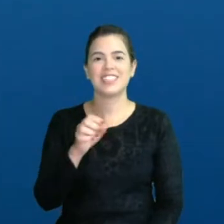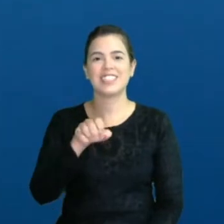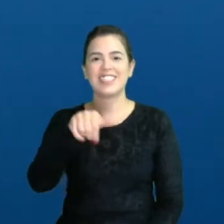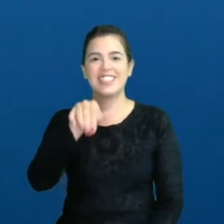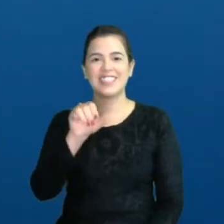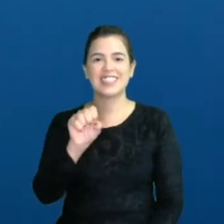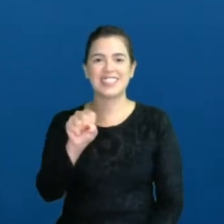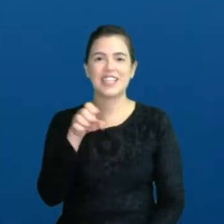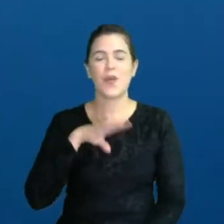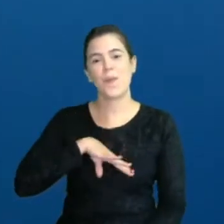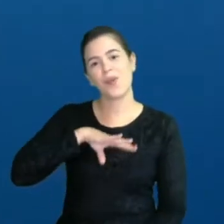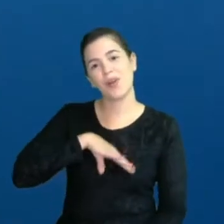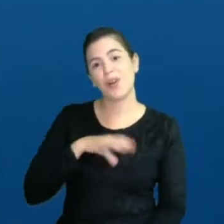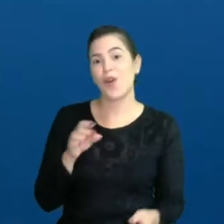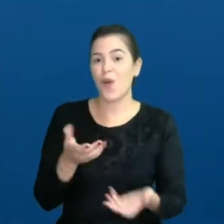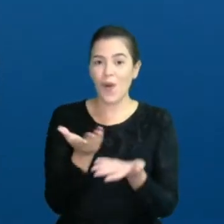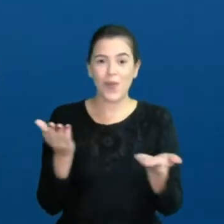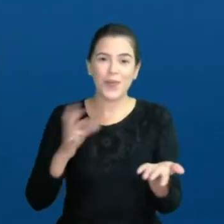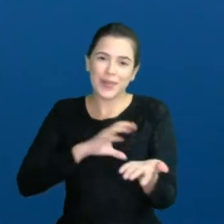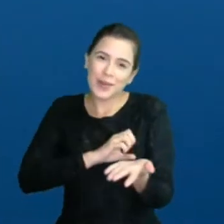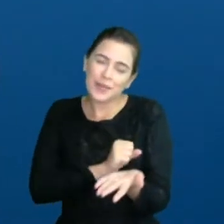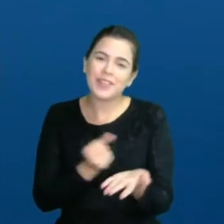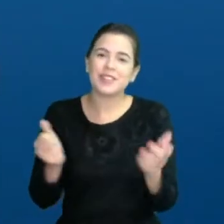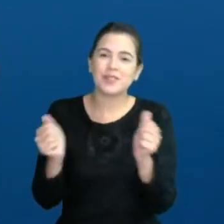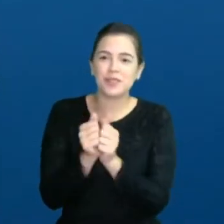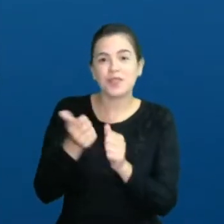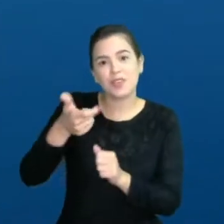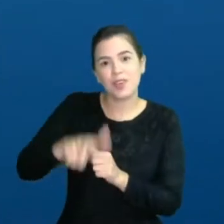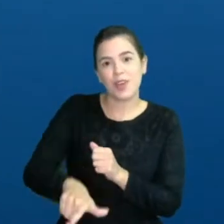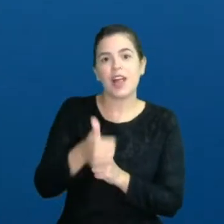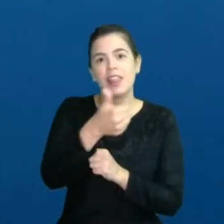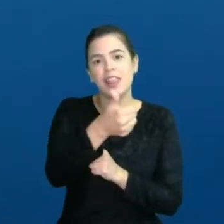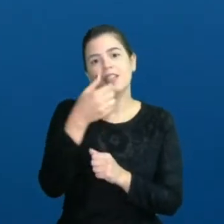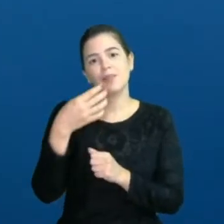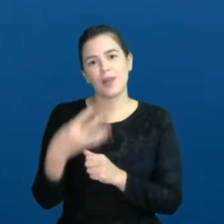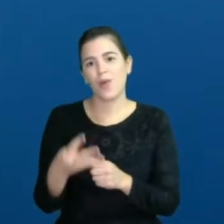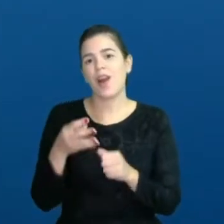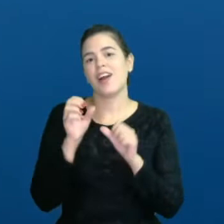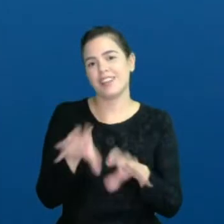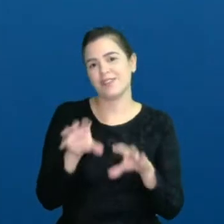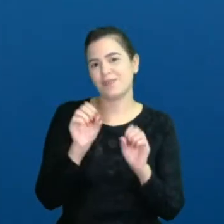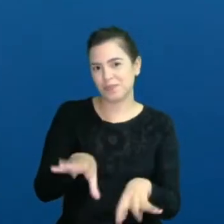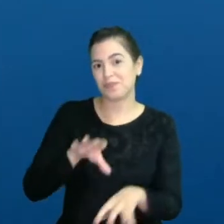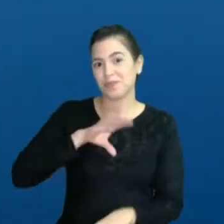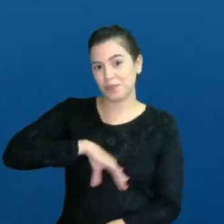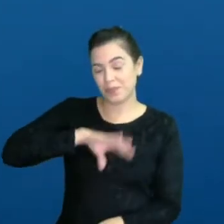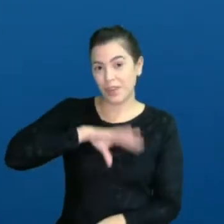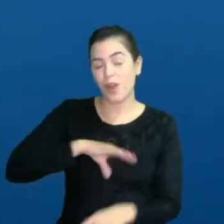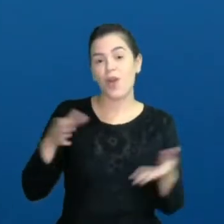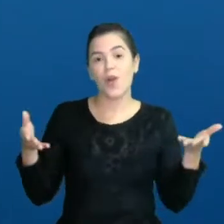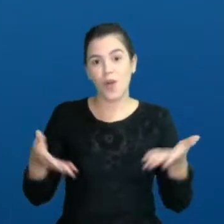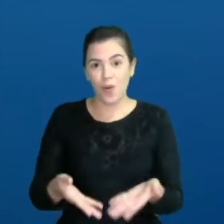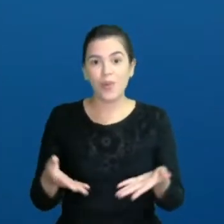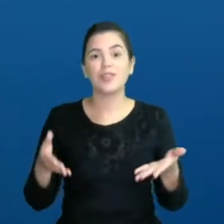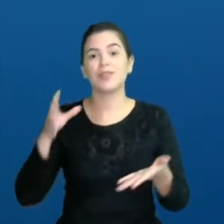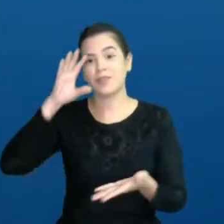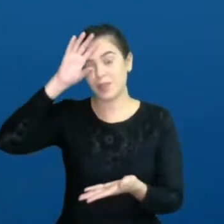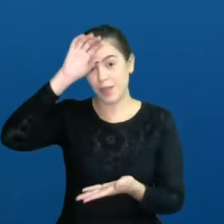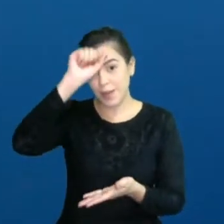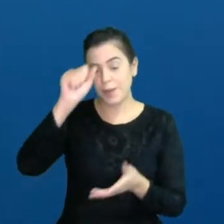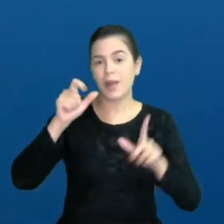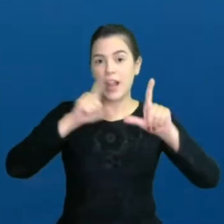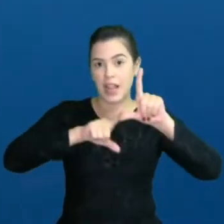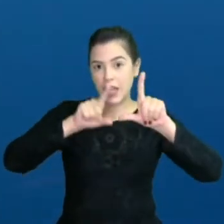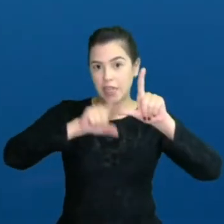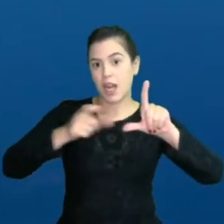meus amores! Estamos juntos mais uma vez na nossa 14ª aula de língua portuguesa. Hoje nós vamos aprender uma